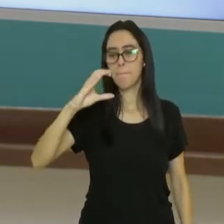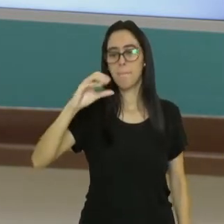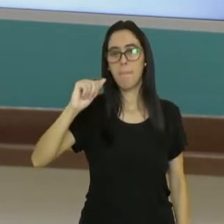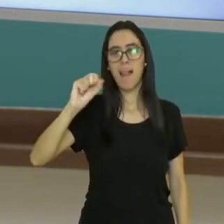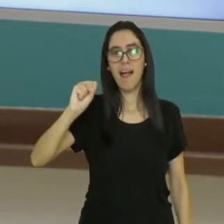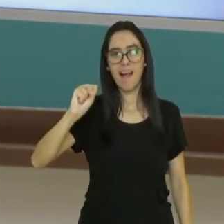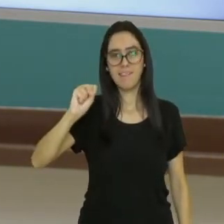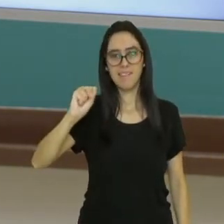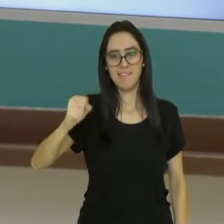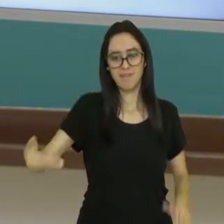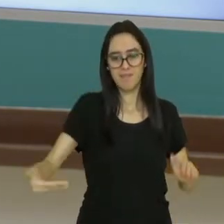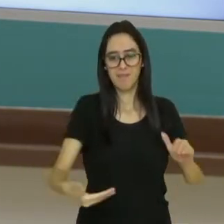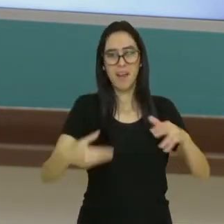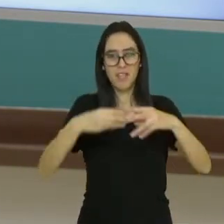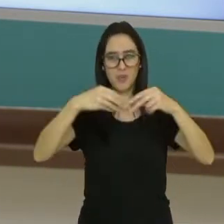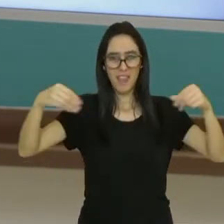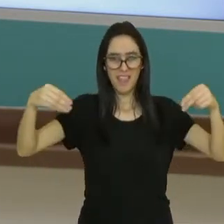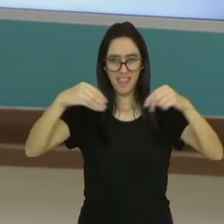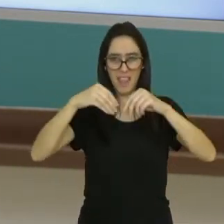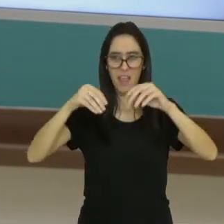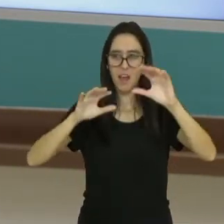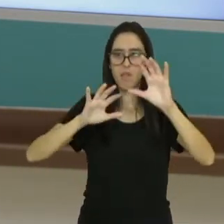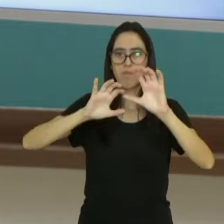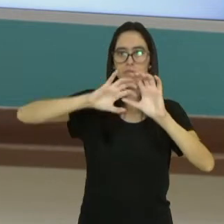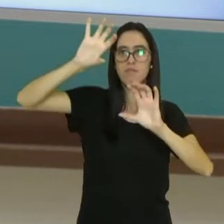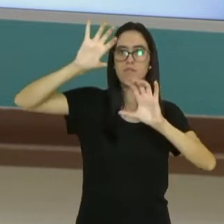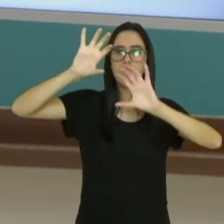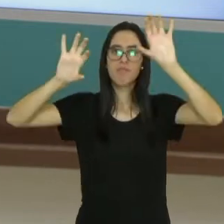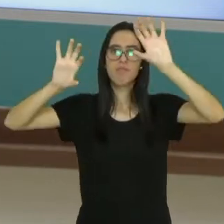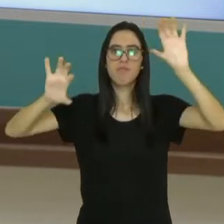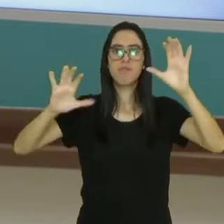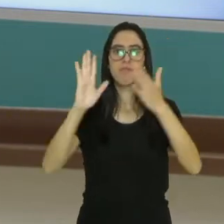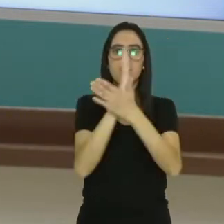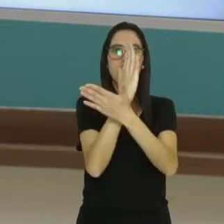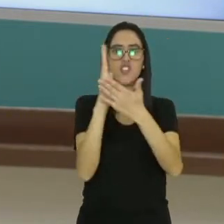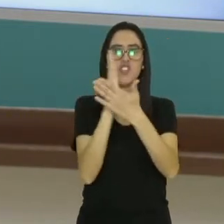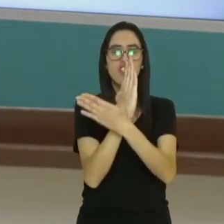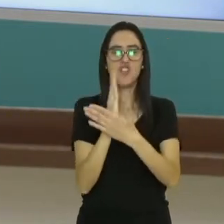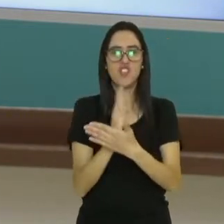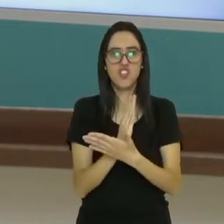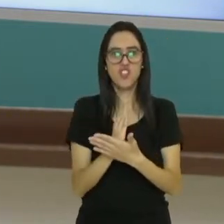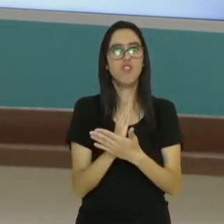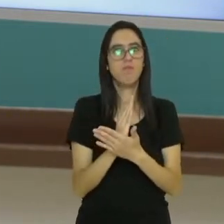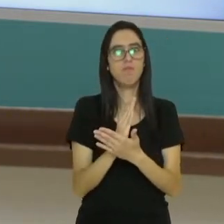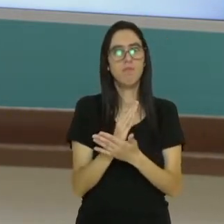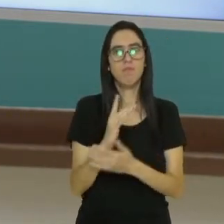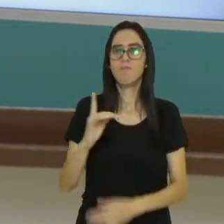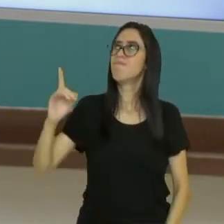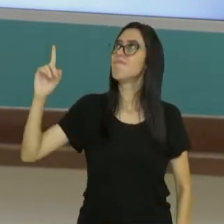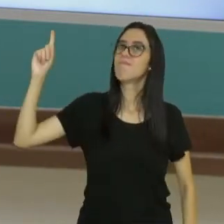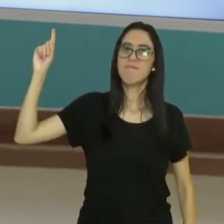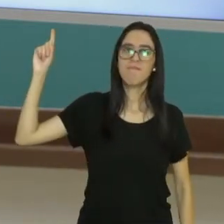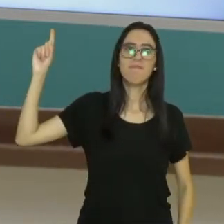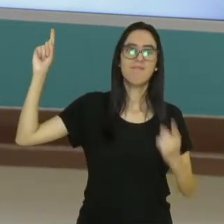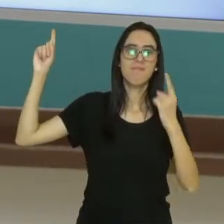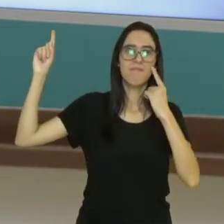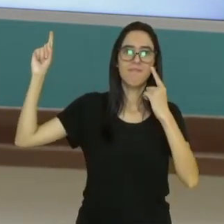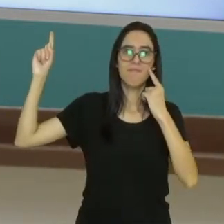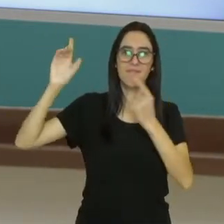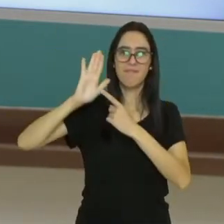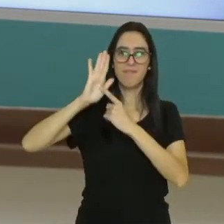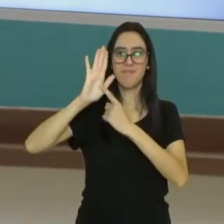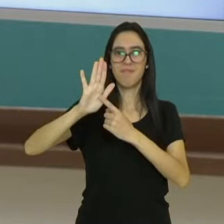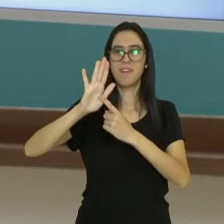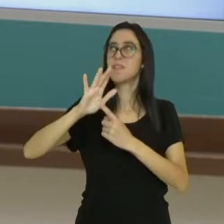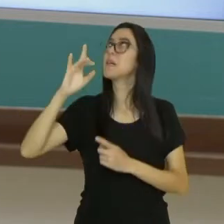toda a dinâmica natural do planeta, ele começa então a se dividir conforme a gente tem a nossa